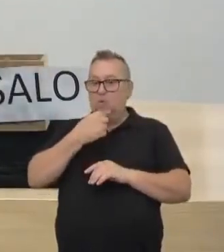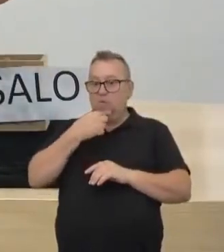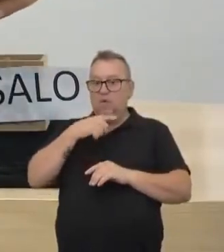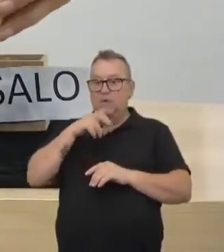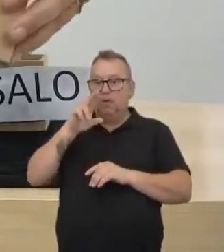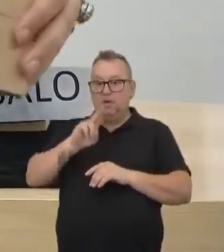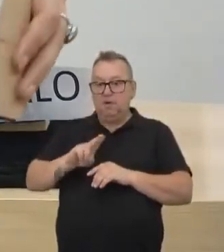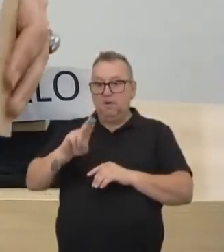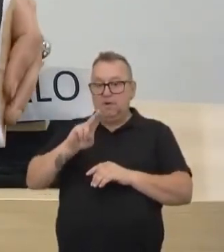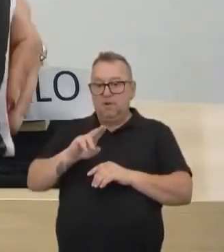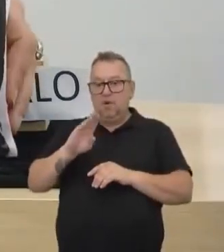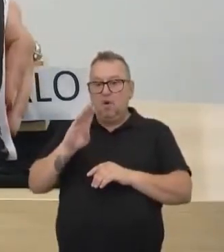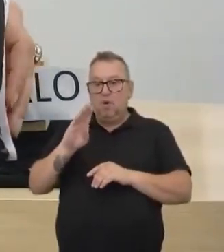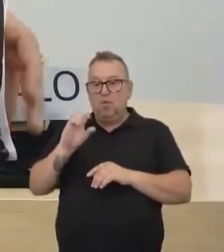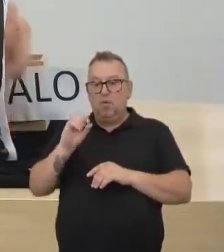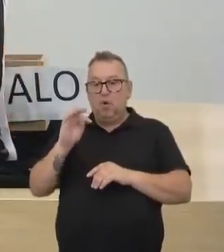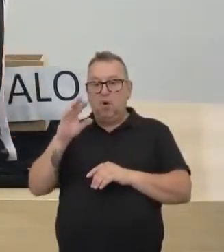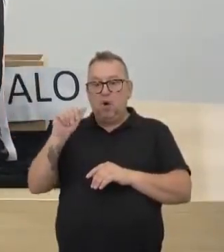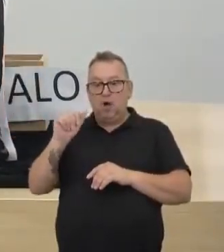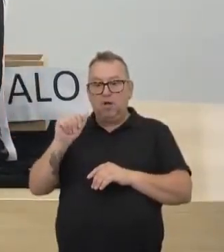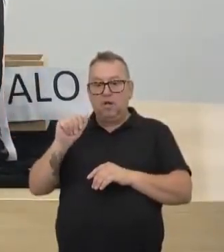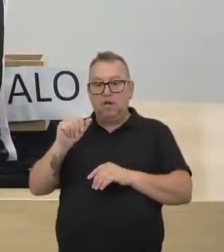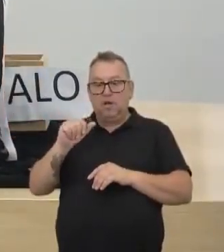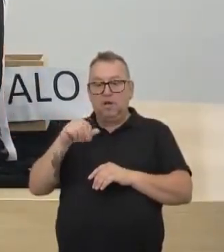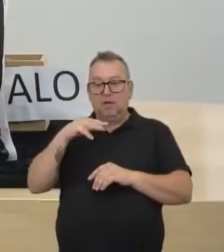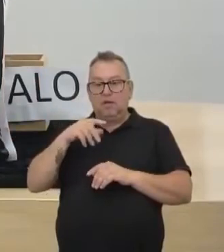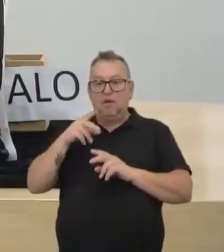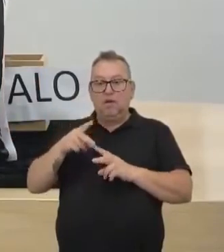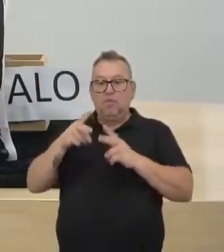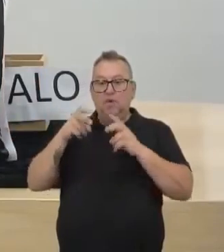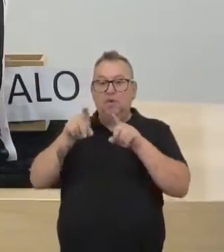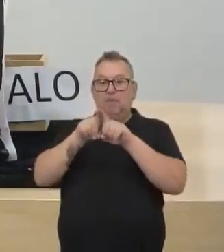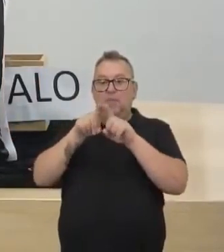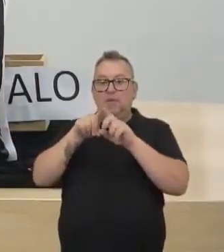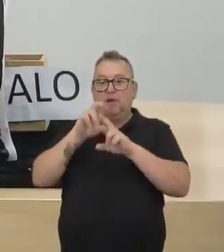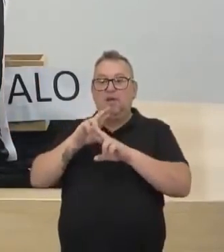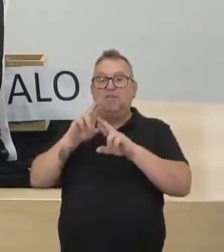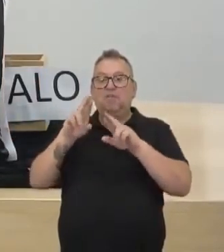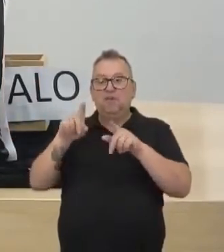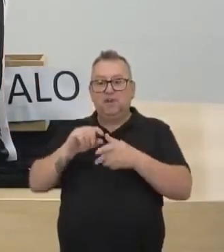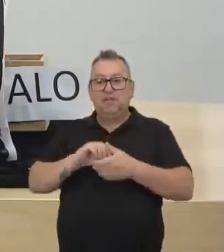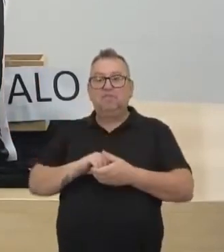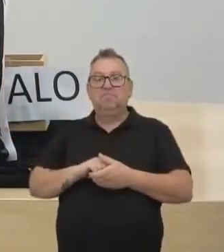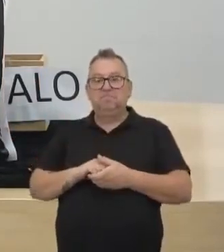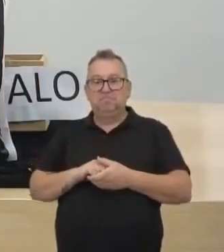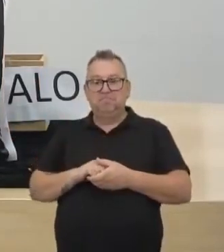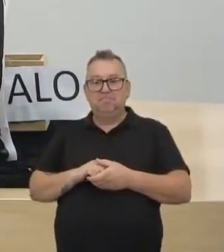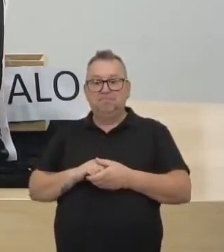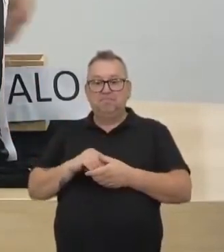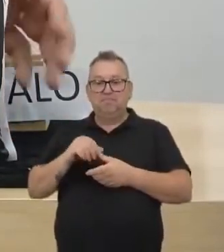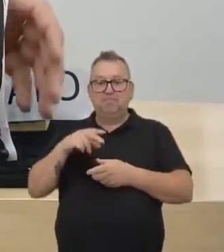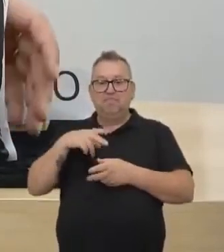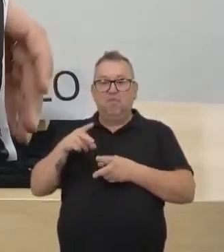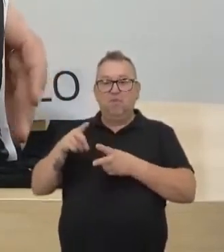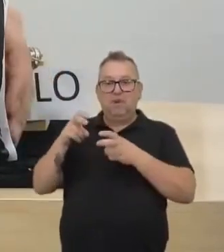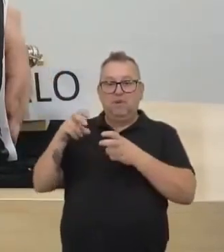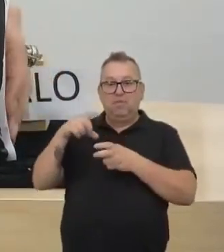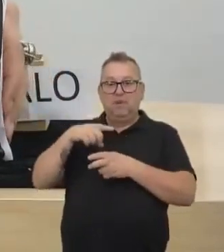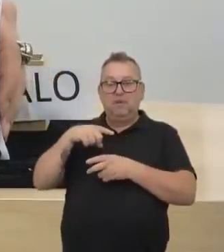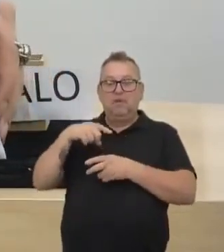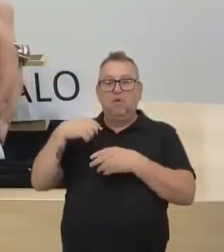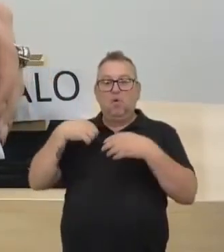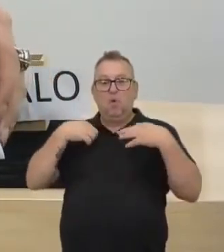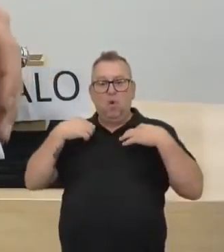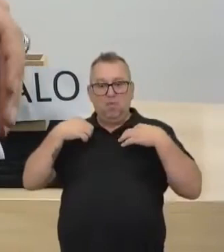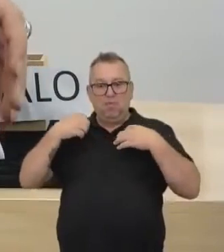usando botas e roupas que a gente percebe que é diferente dos servos. Ó, se a gente for pensar assim, são roupas